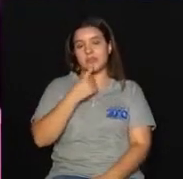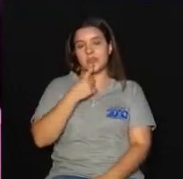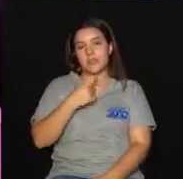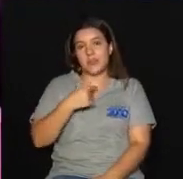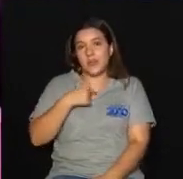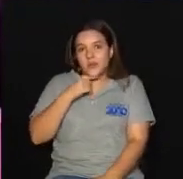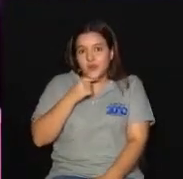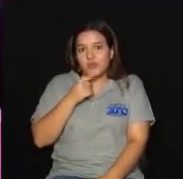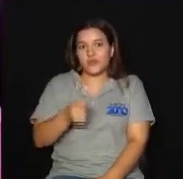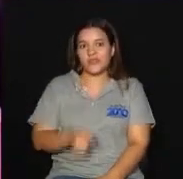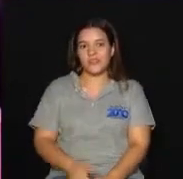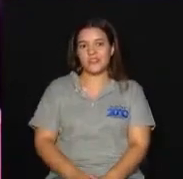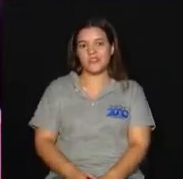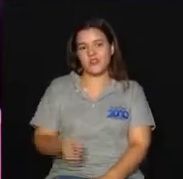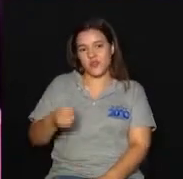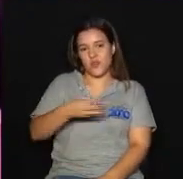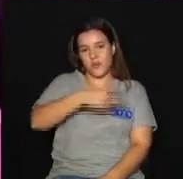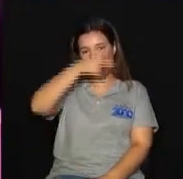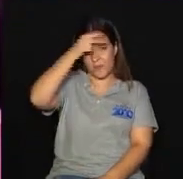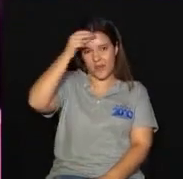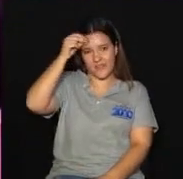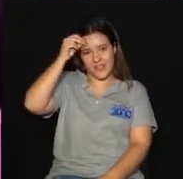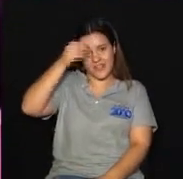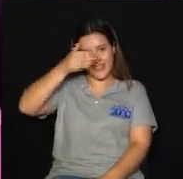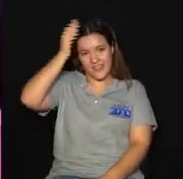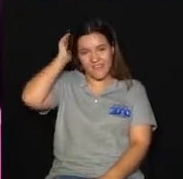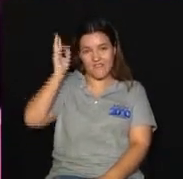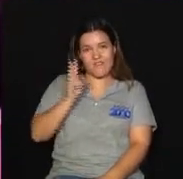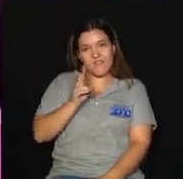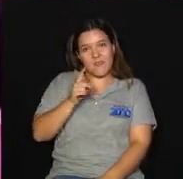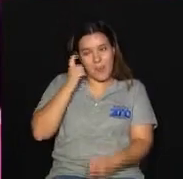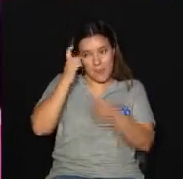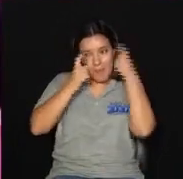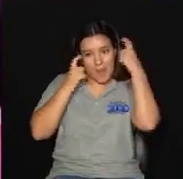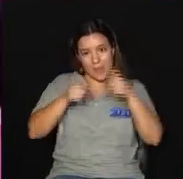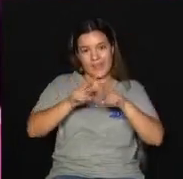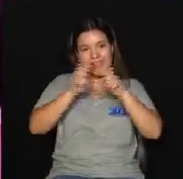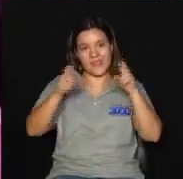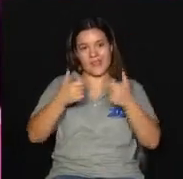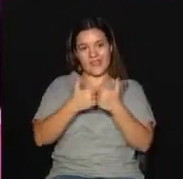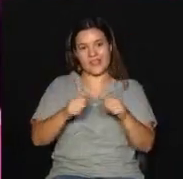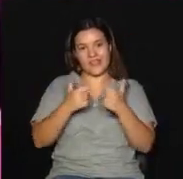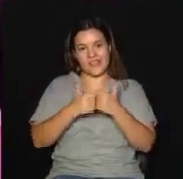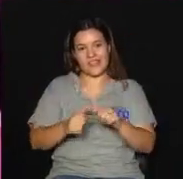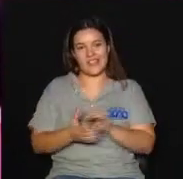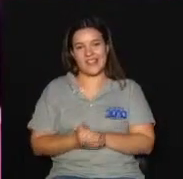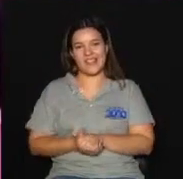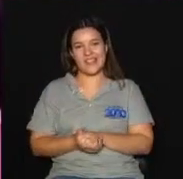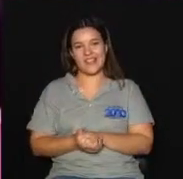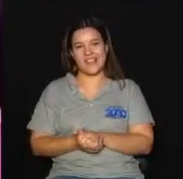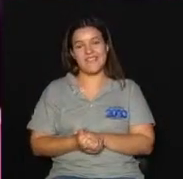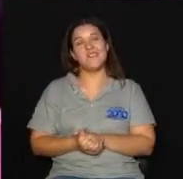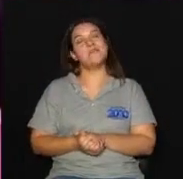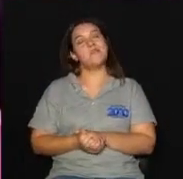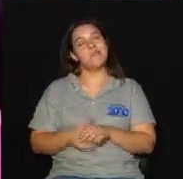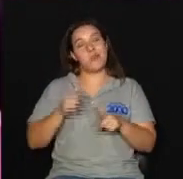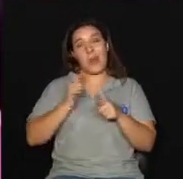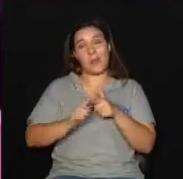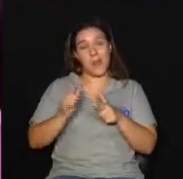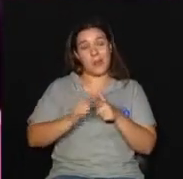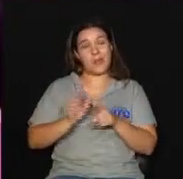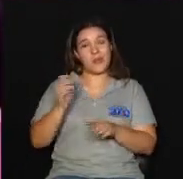muito que o novo prefeito vá se preocupar com isso, porque isso, via de regra, é um problema